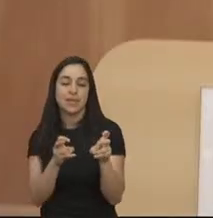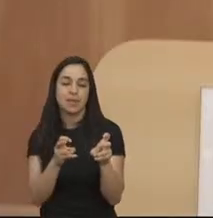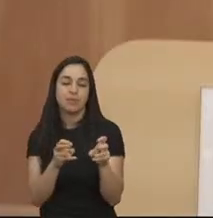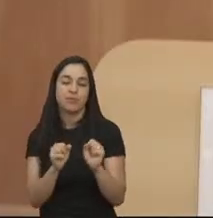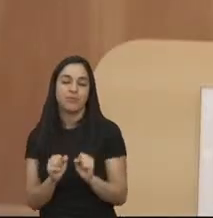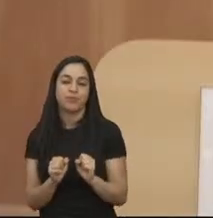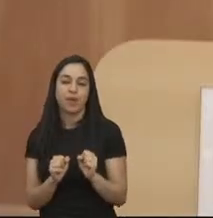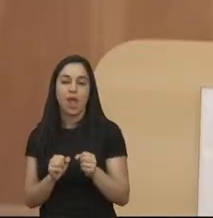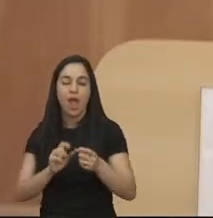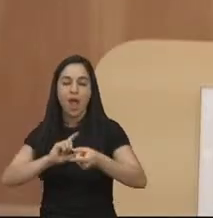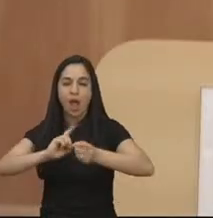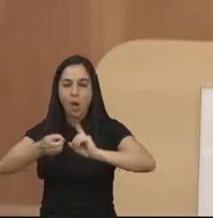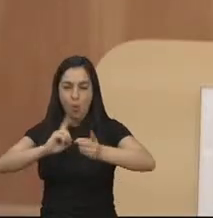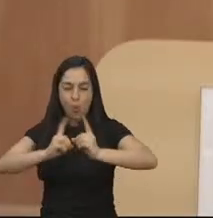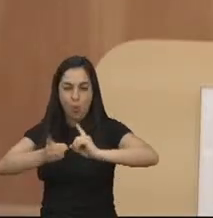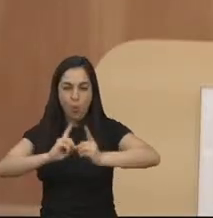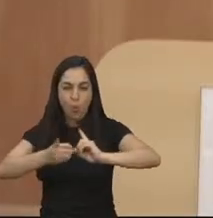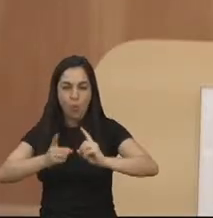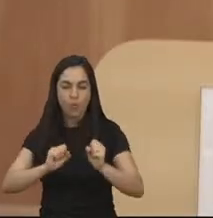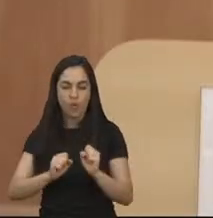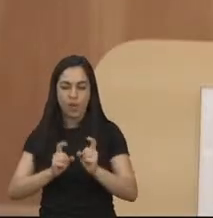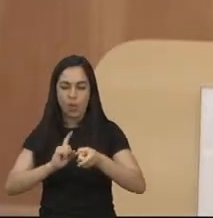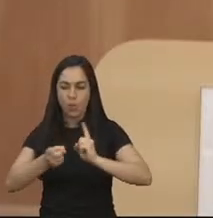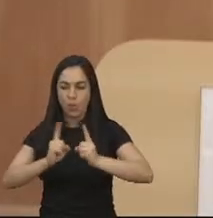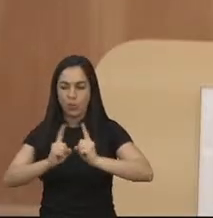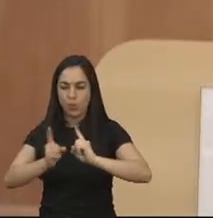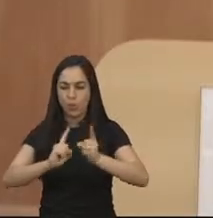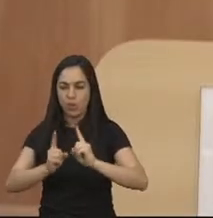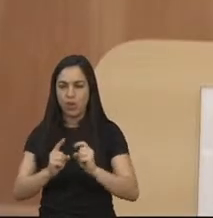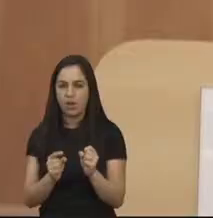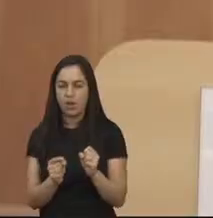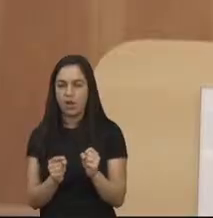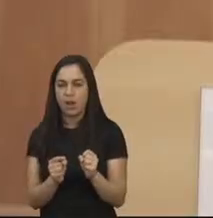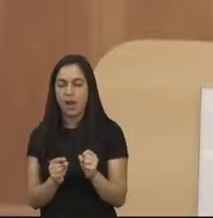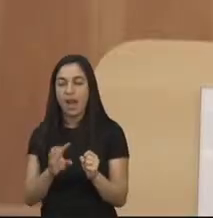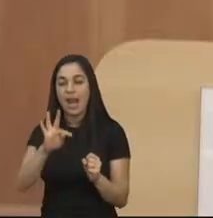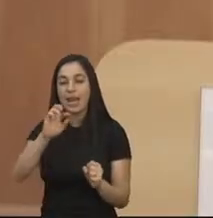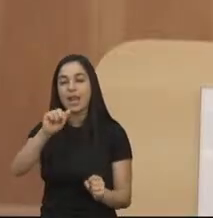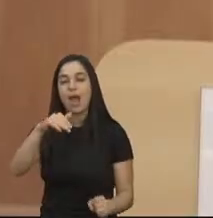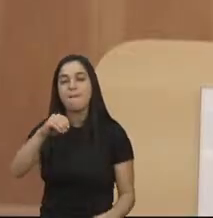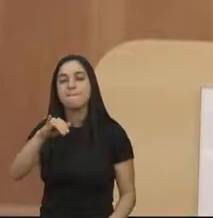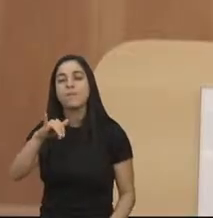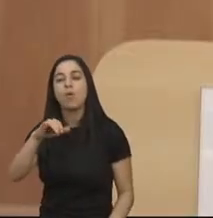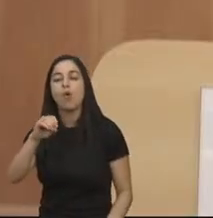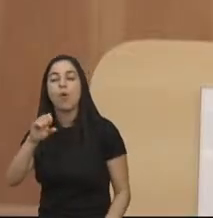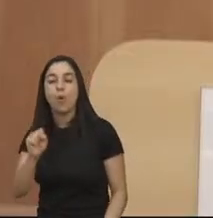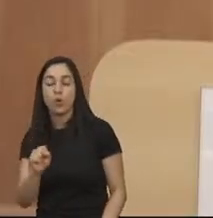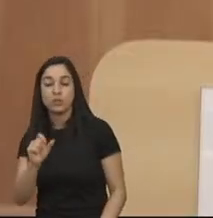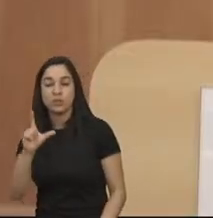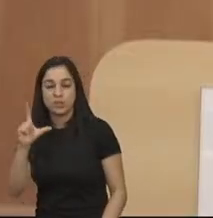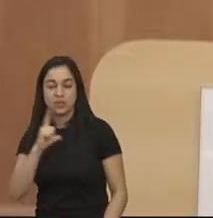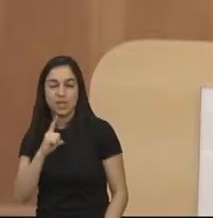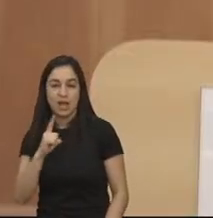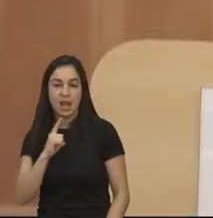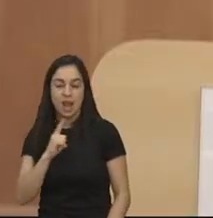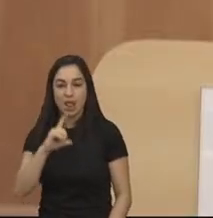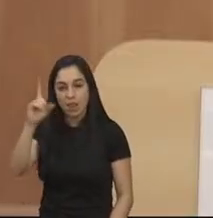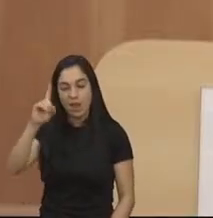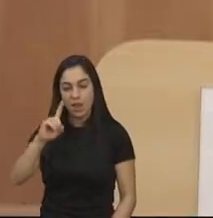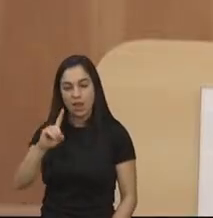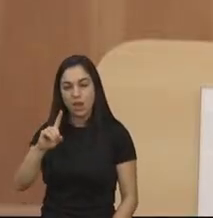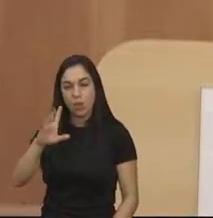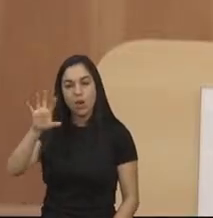leva ao litoral, rodovia Tamoios, na Serra é 30 por